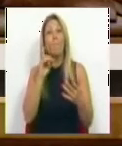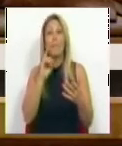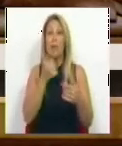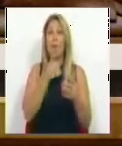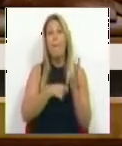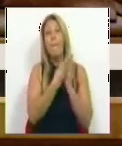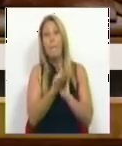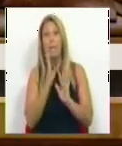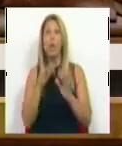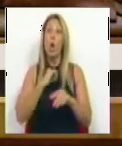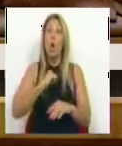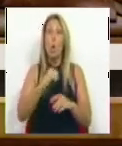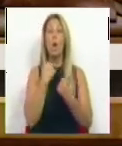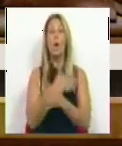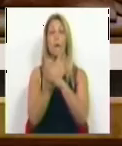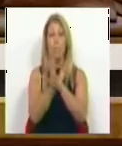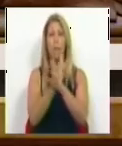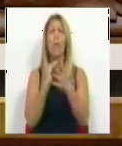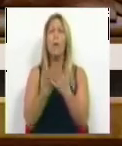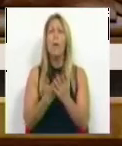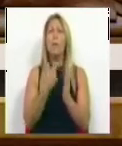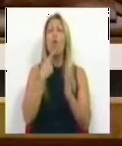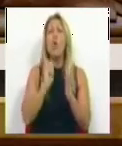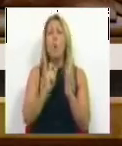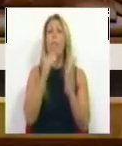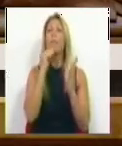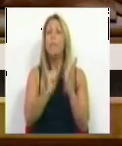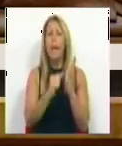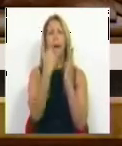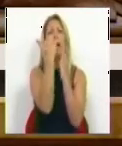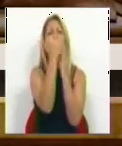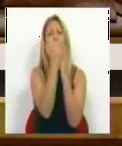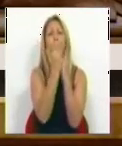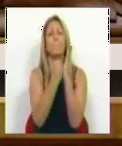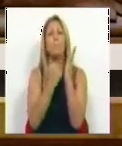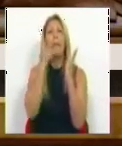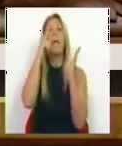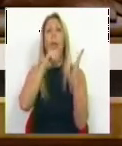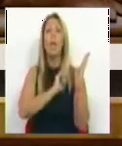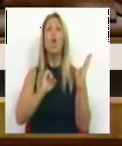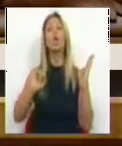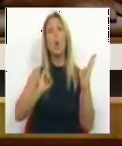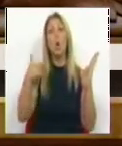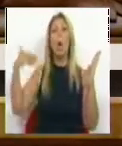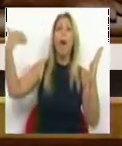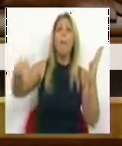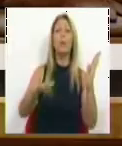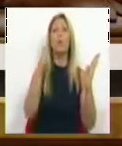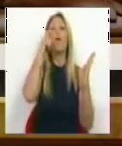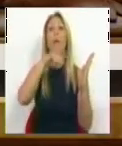A realização de um cadastro que nos dê nomes à terra e que nos diga quem são os proprietários que a abandonaram é